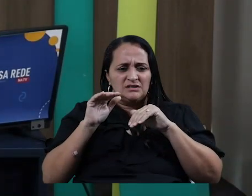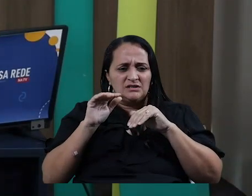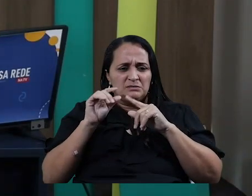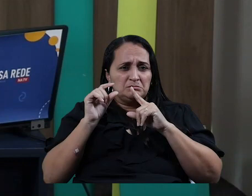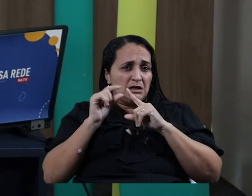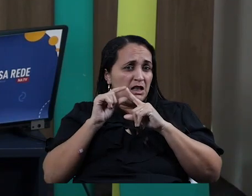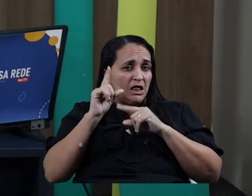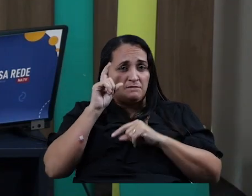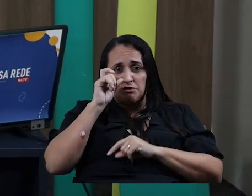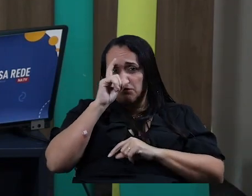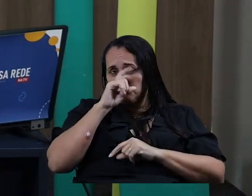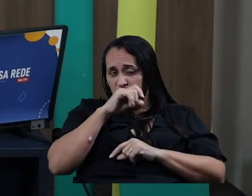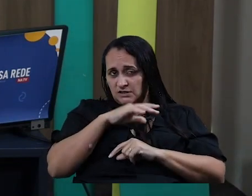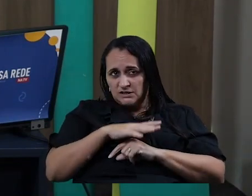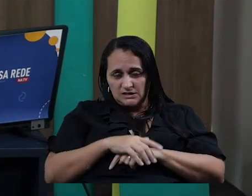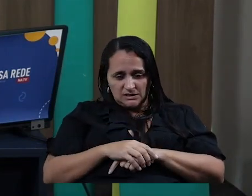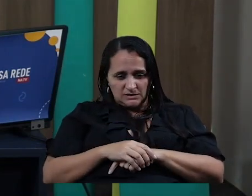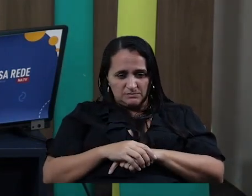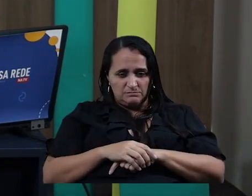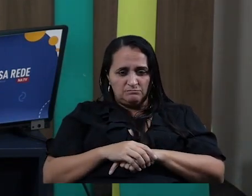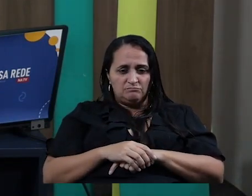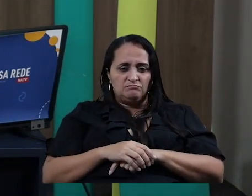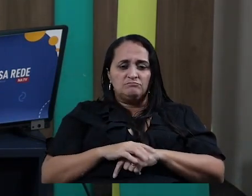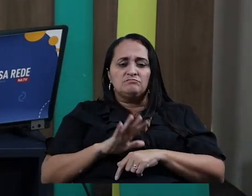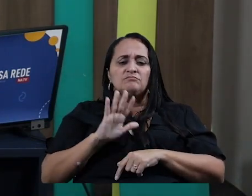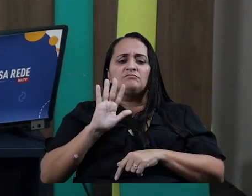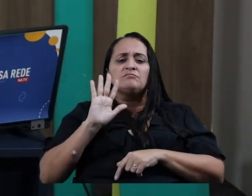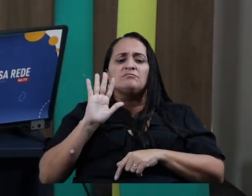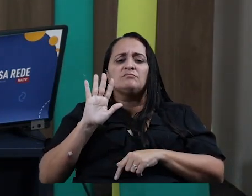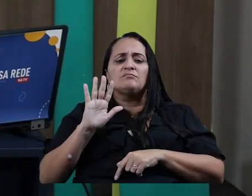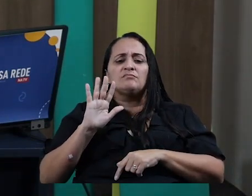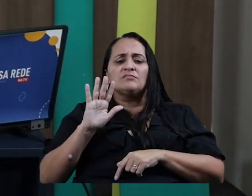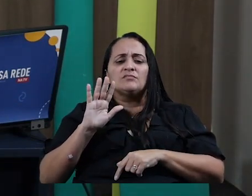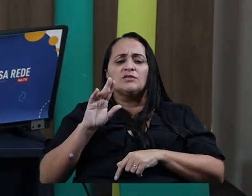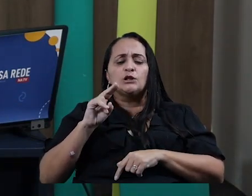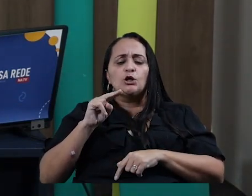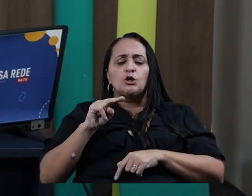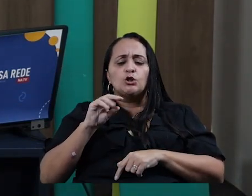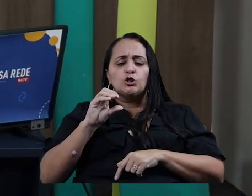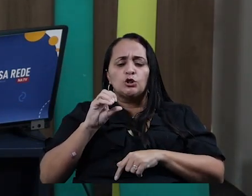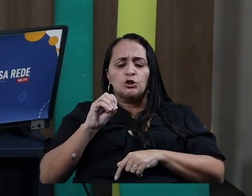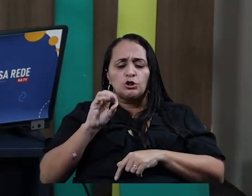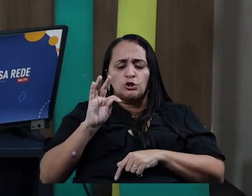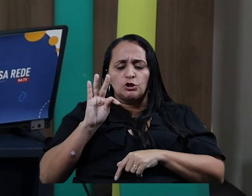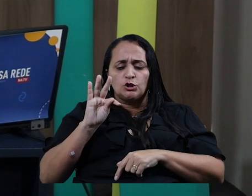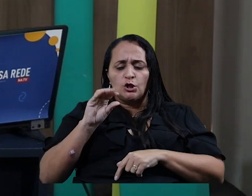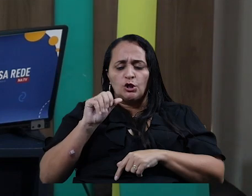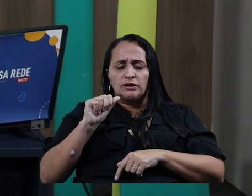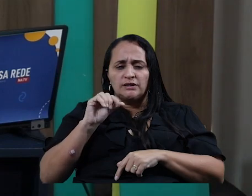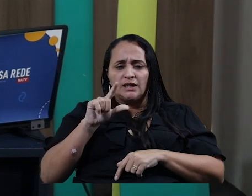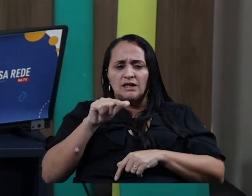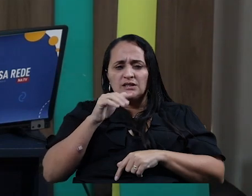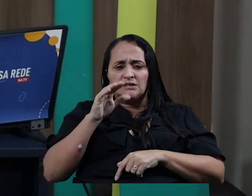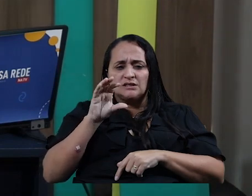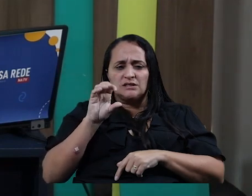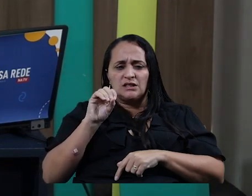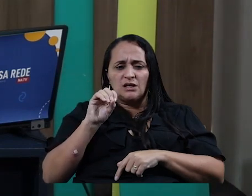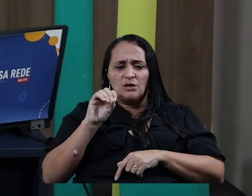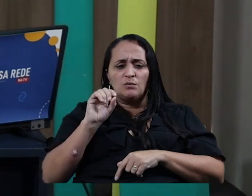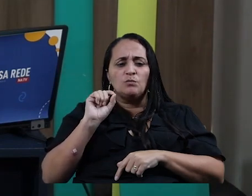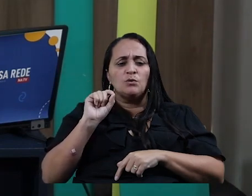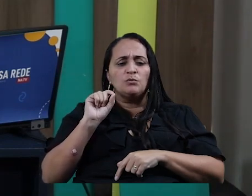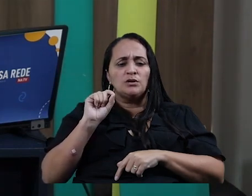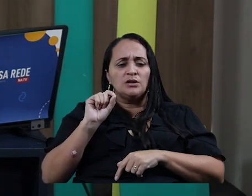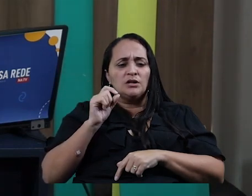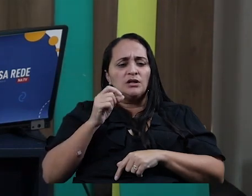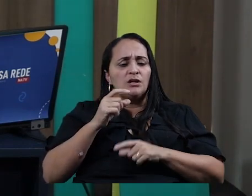querem usar palavras mais difíceis. Mas quando ele fala aqui notação posicional, ou seja,